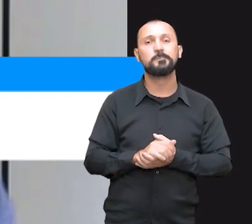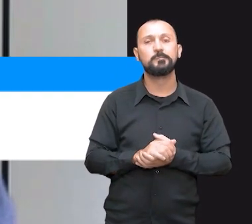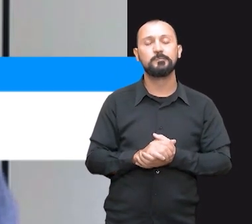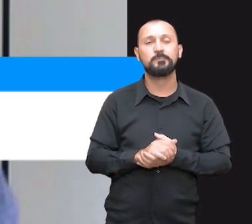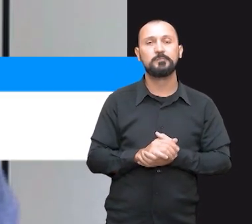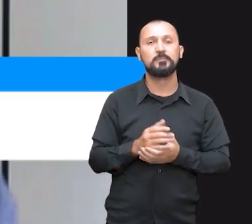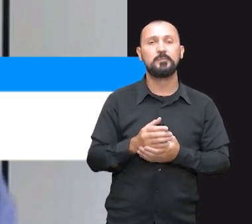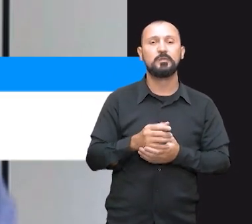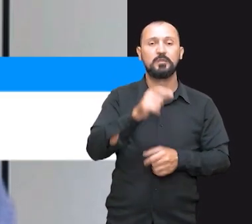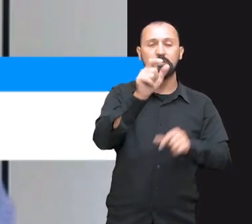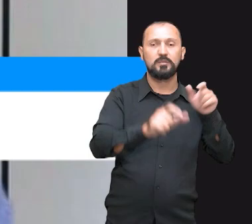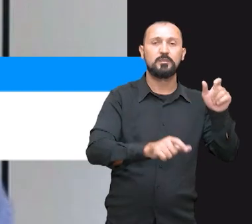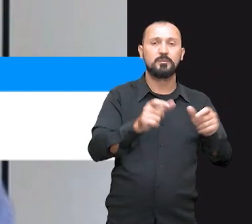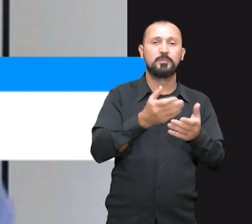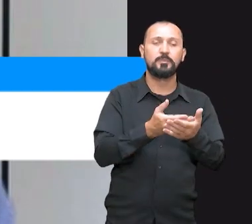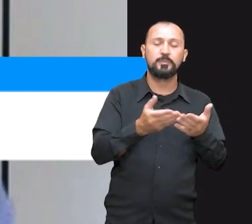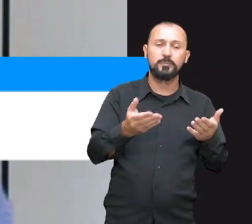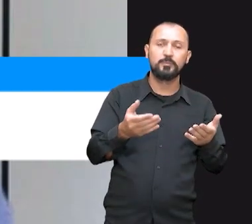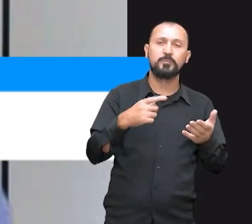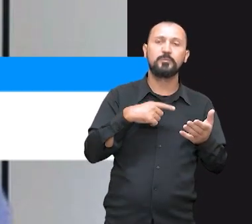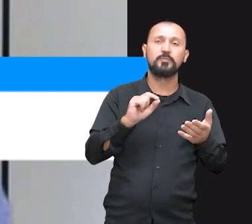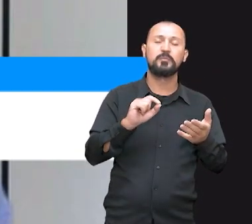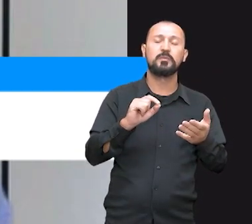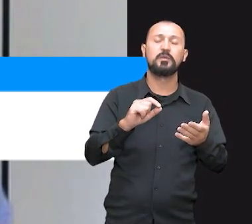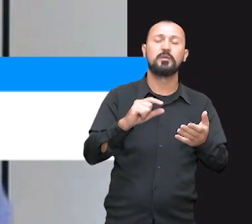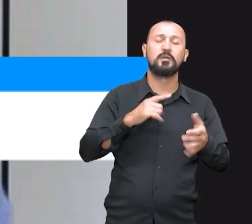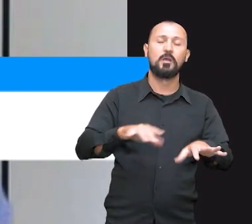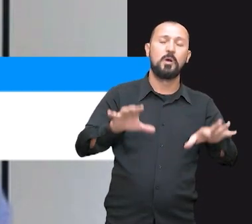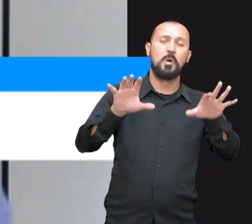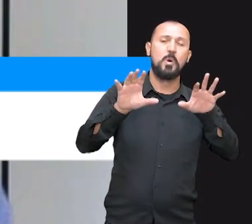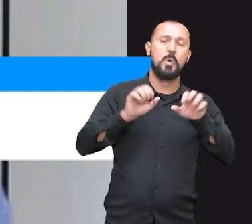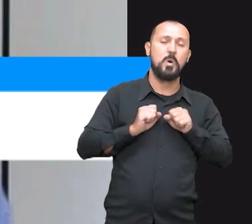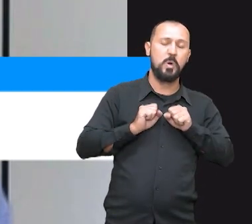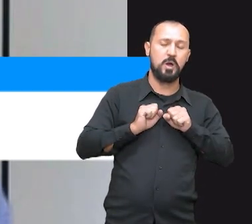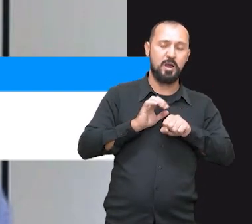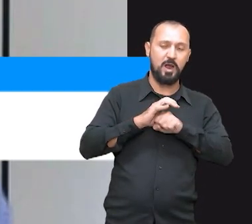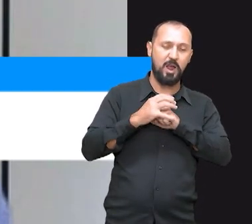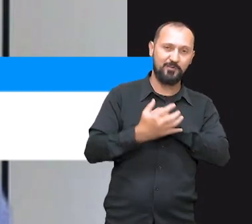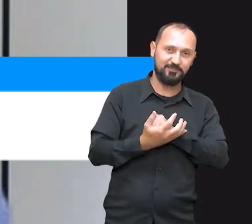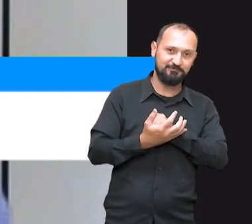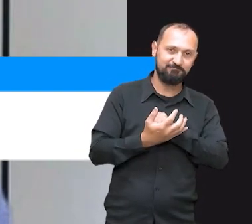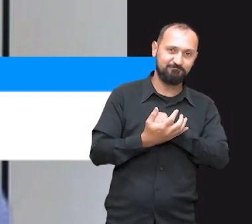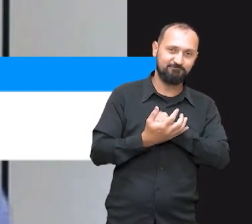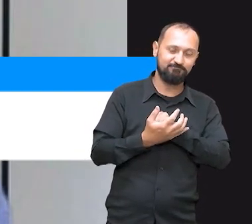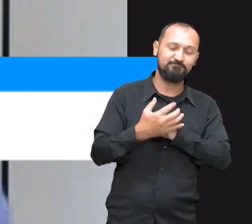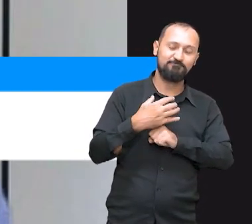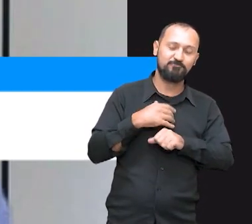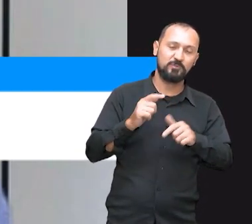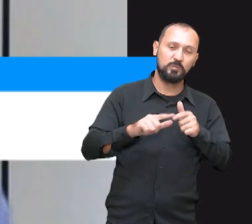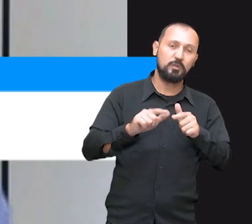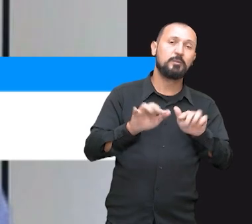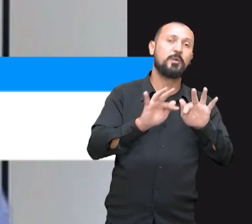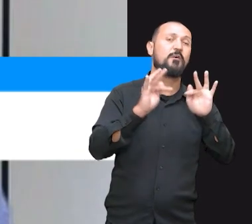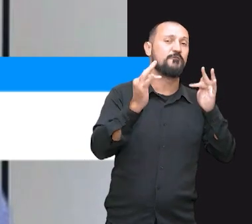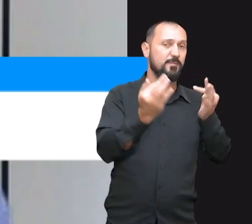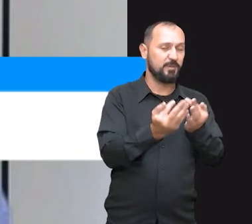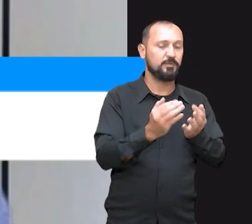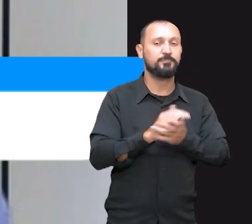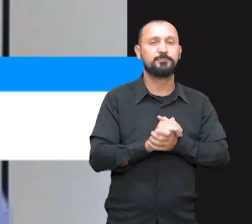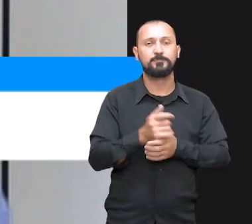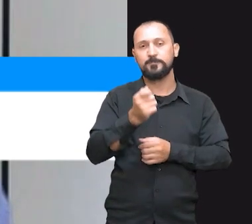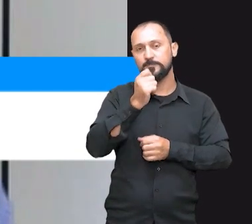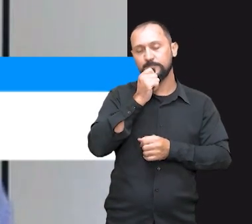e das pessoas que foram acometidas da Covid, ficaram com essas sequelas, e também aos